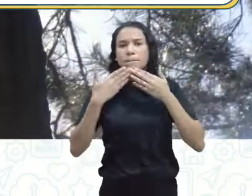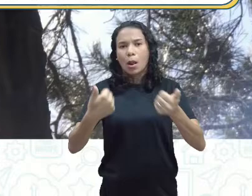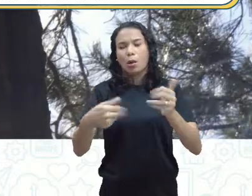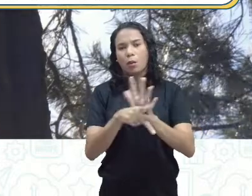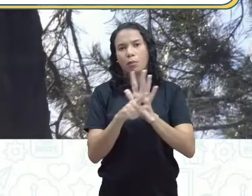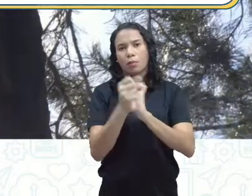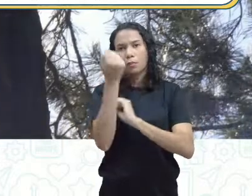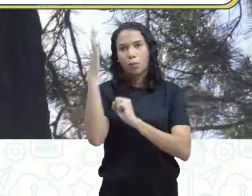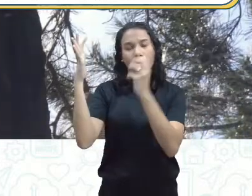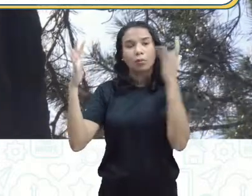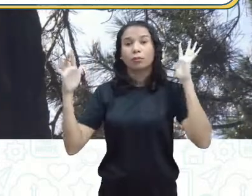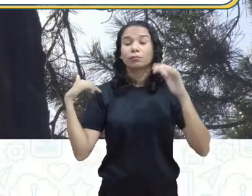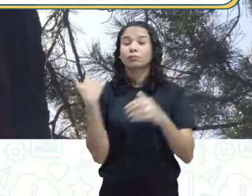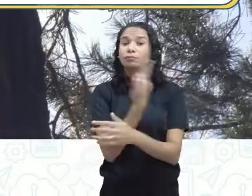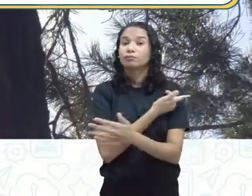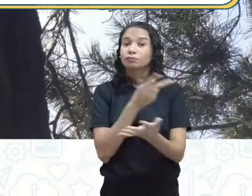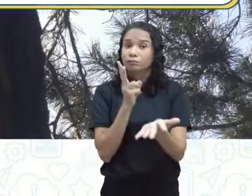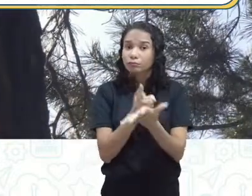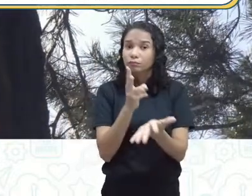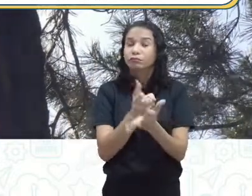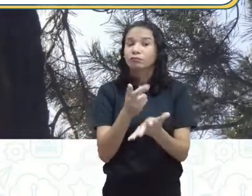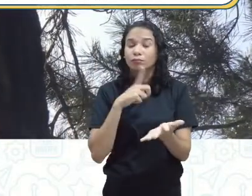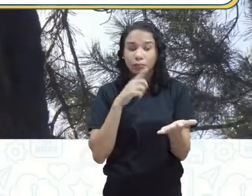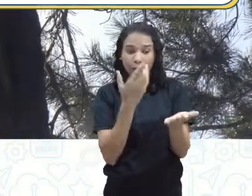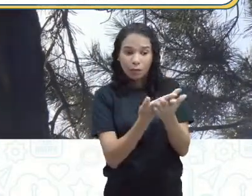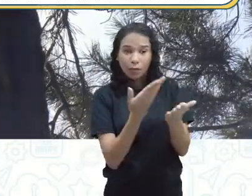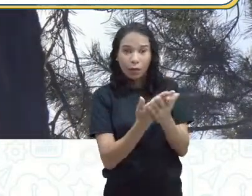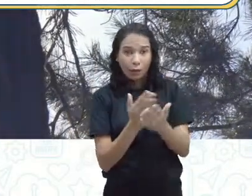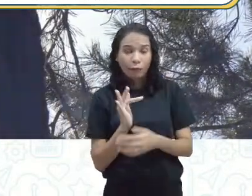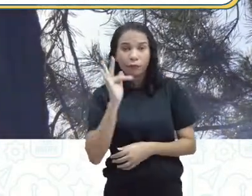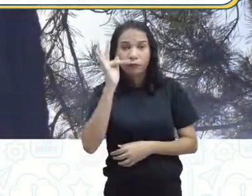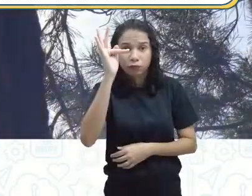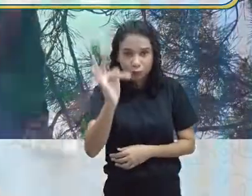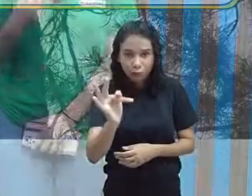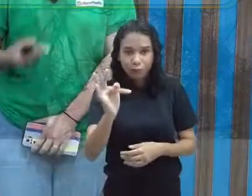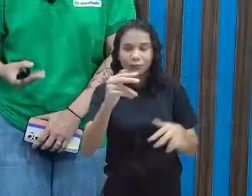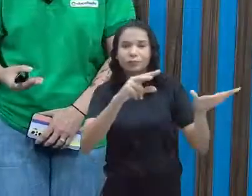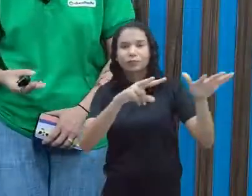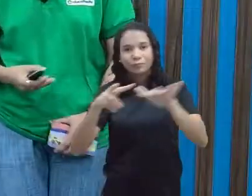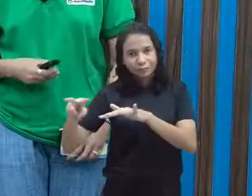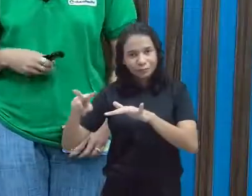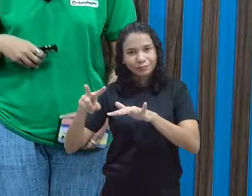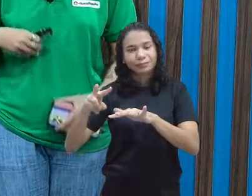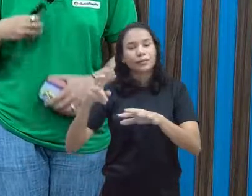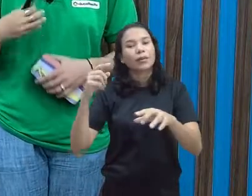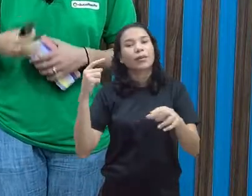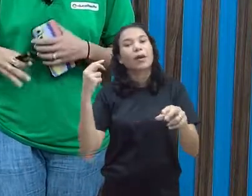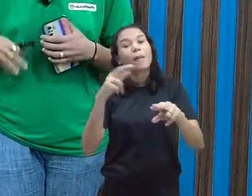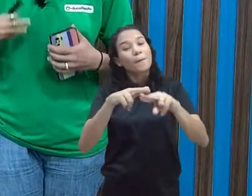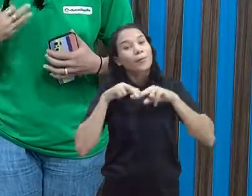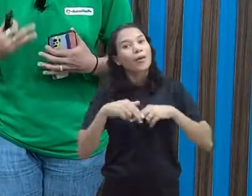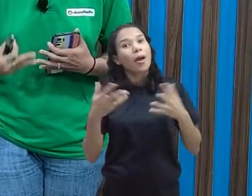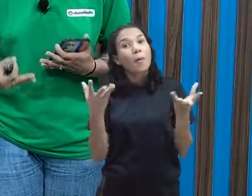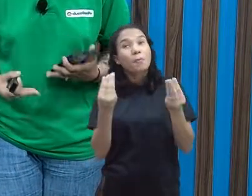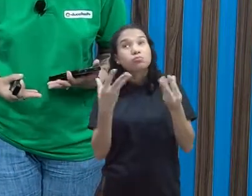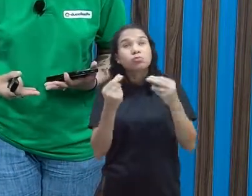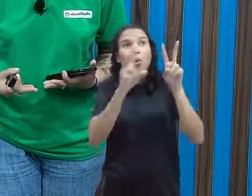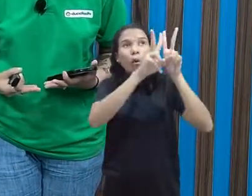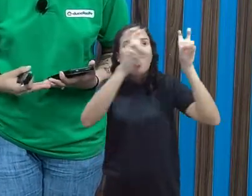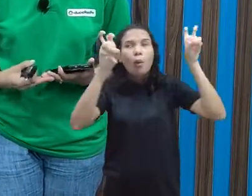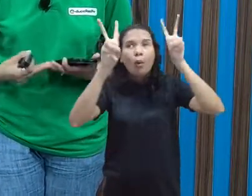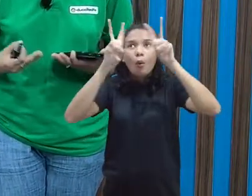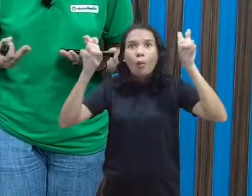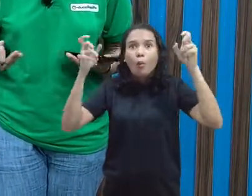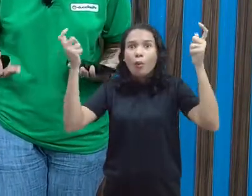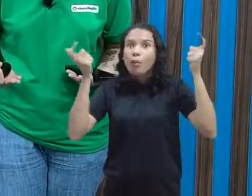ambiente. A gente vai continuar com essa aula, né, na próxima semana, porque é muita coisa que a gente precisa